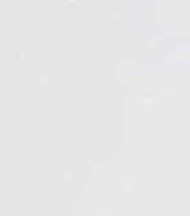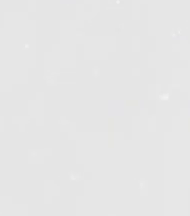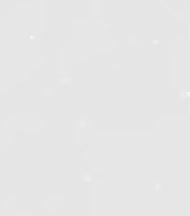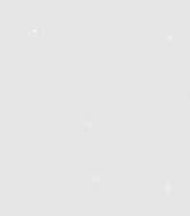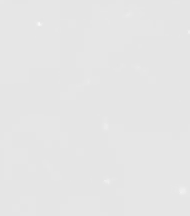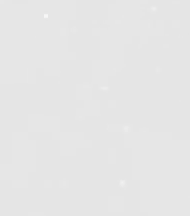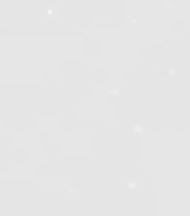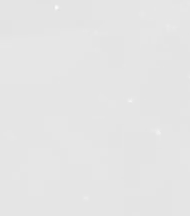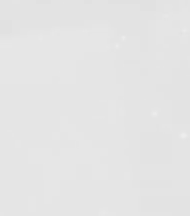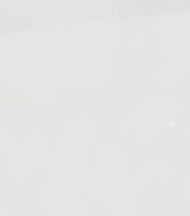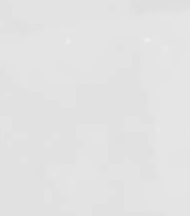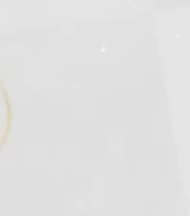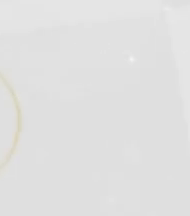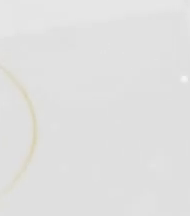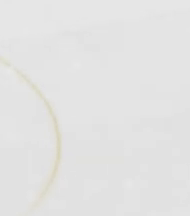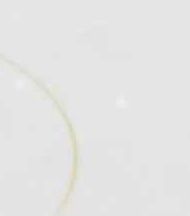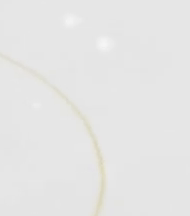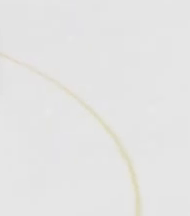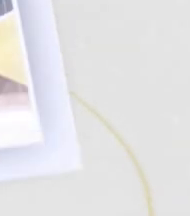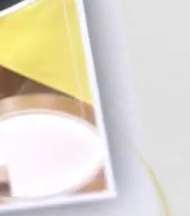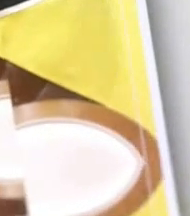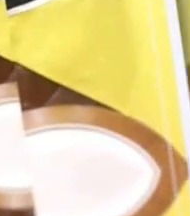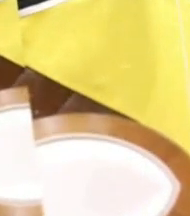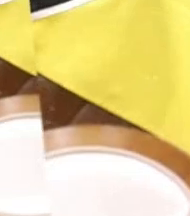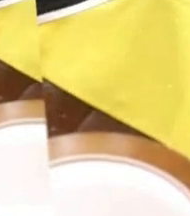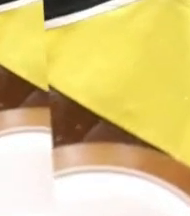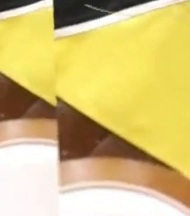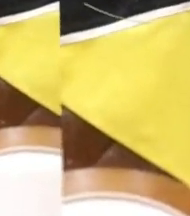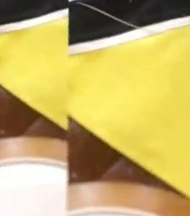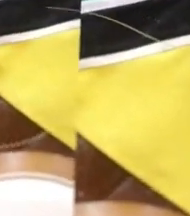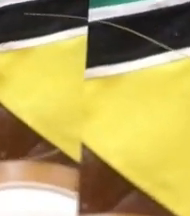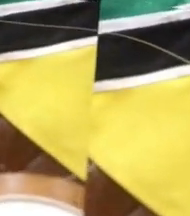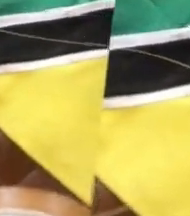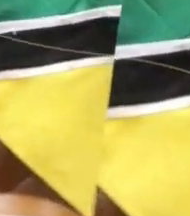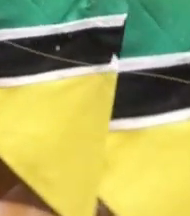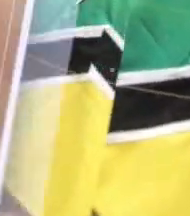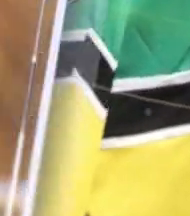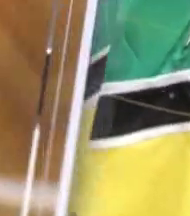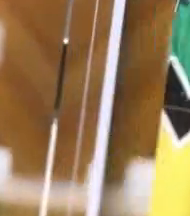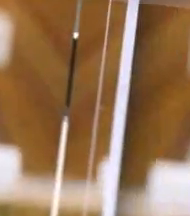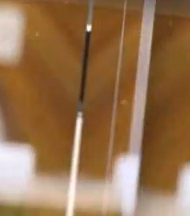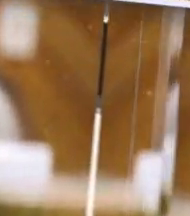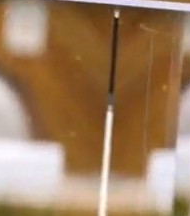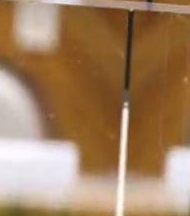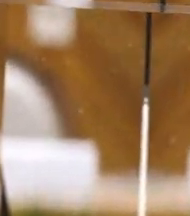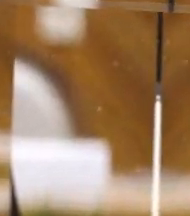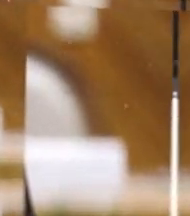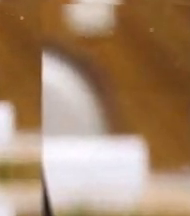Sequência de imagem do plenário, Tribunal Regional Eleitoral da Parte dos Magistrados.